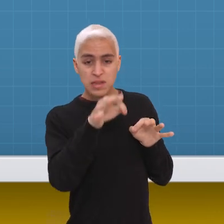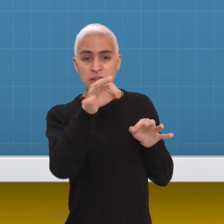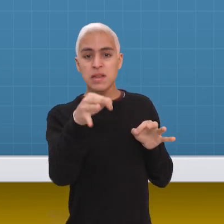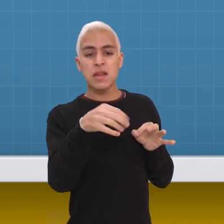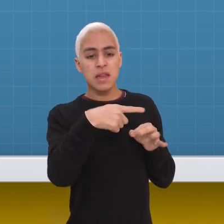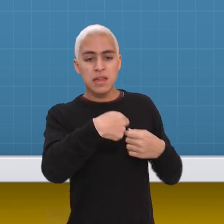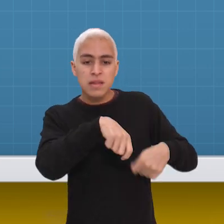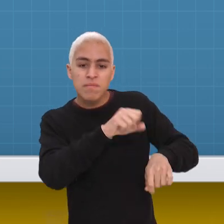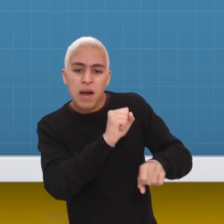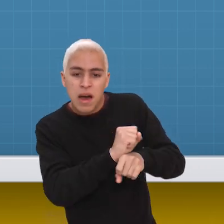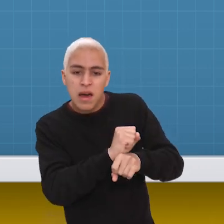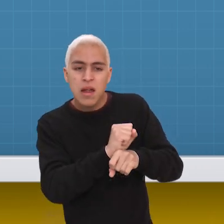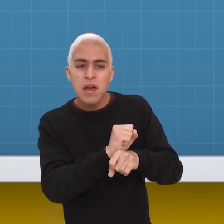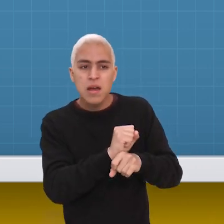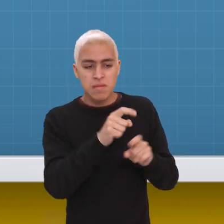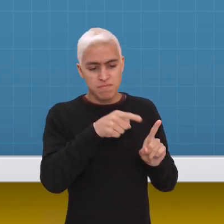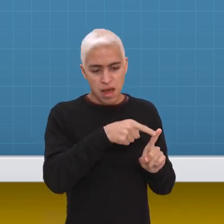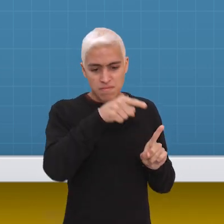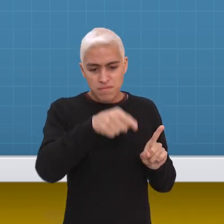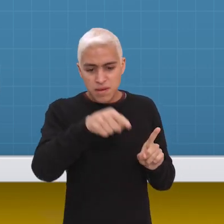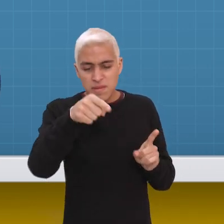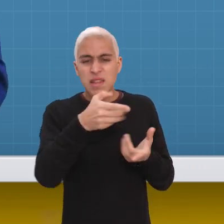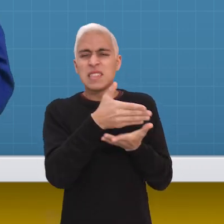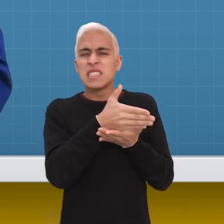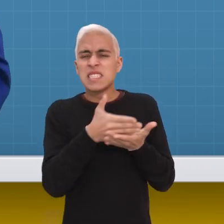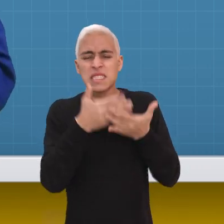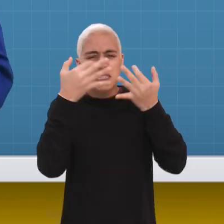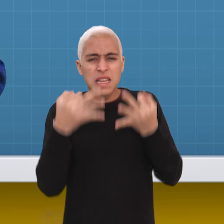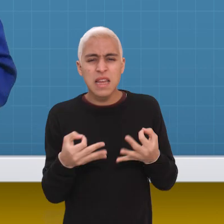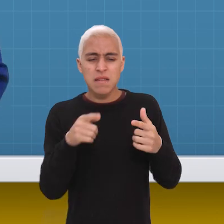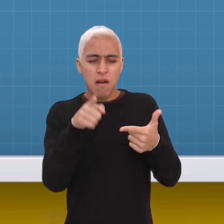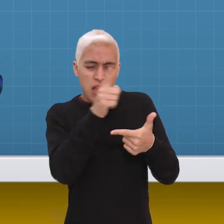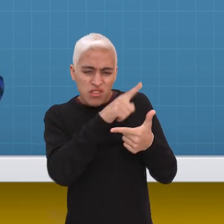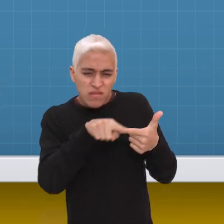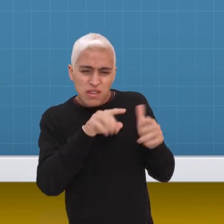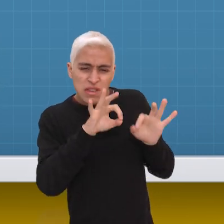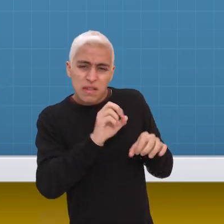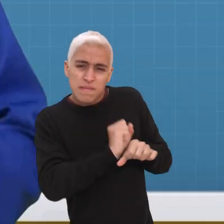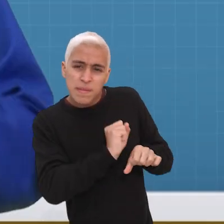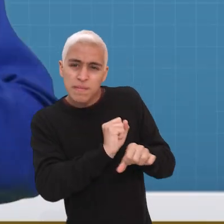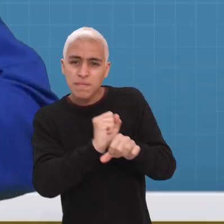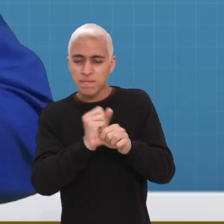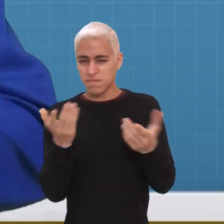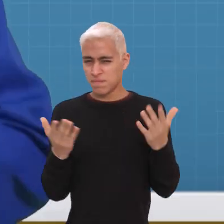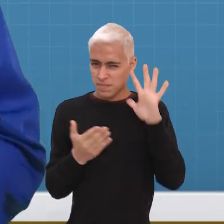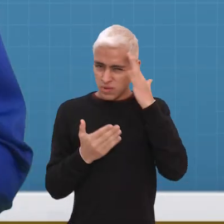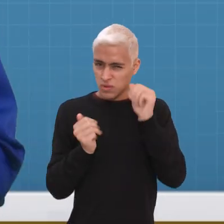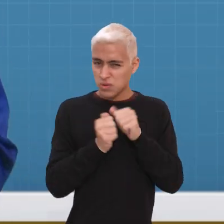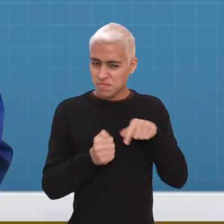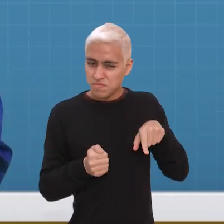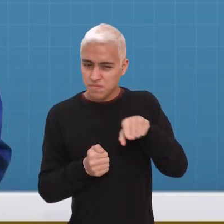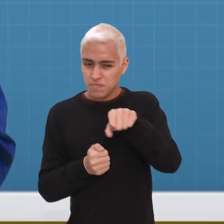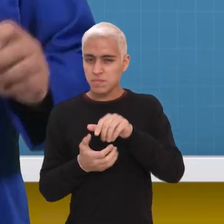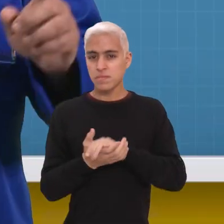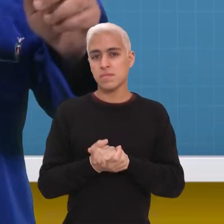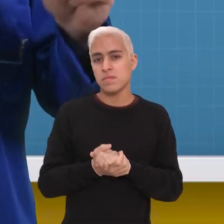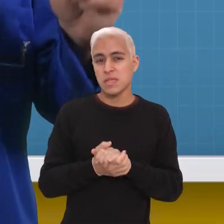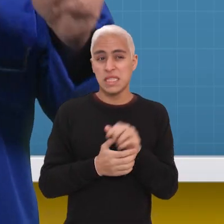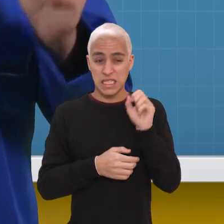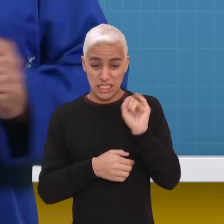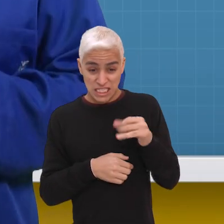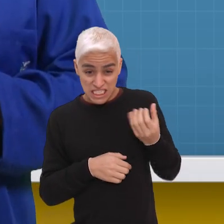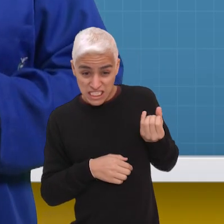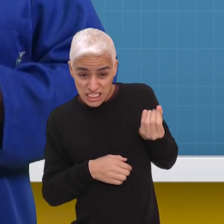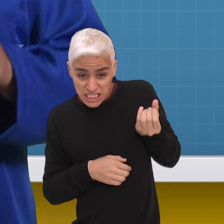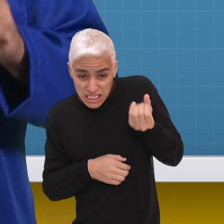distância eles têm que parar uma da outra para dividir certinho essas 3 paradas? Então vamos resolver juntos esse problema. Se